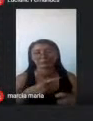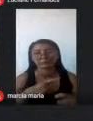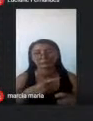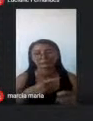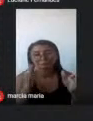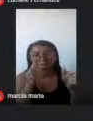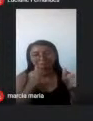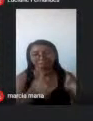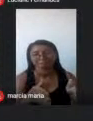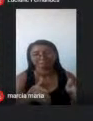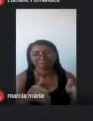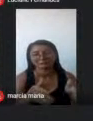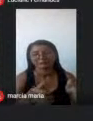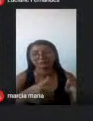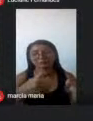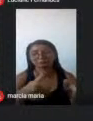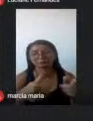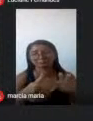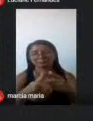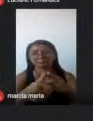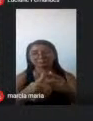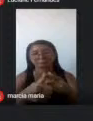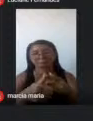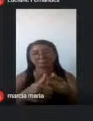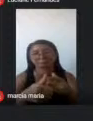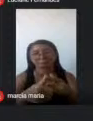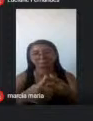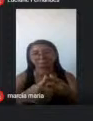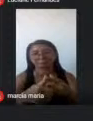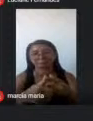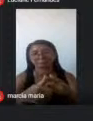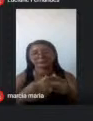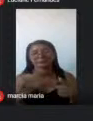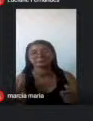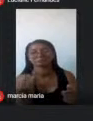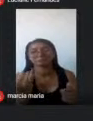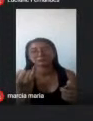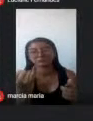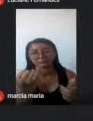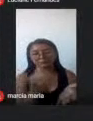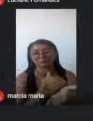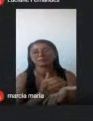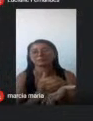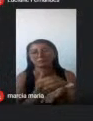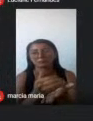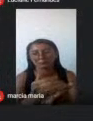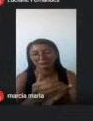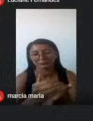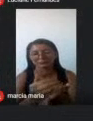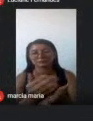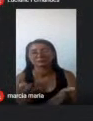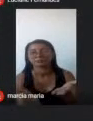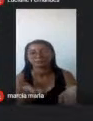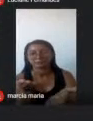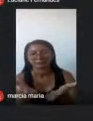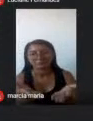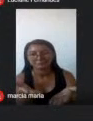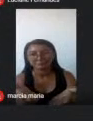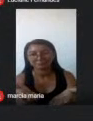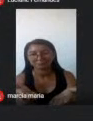treponemas, ou seja, é a fase ideal para se fazer o tratamento. Então, só para trazer rapidamente, que